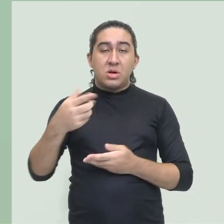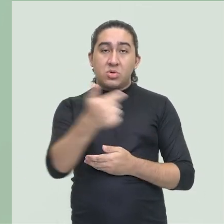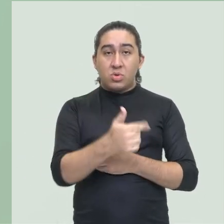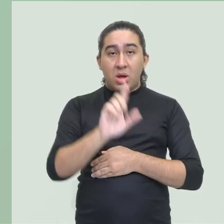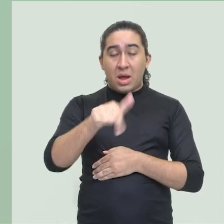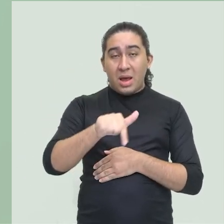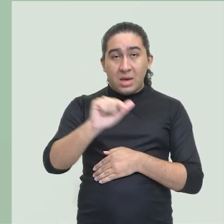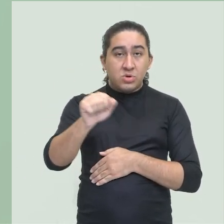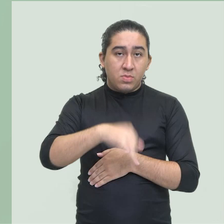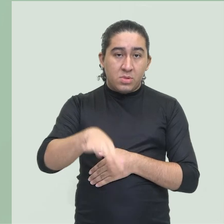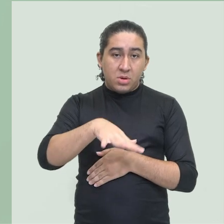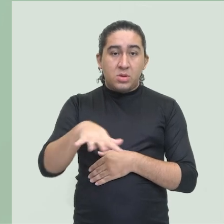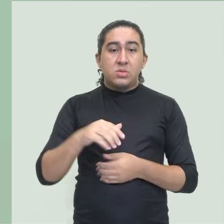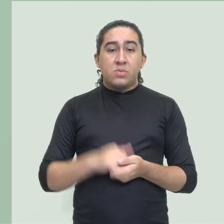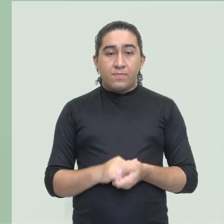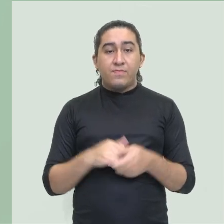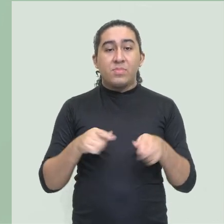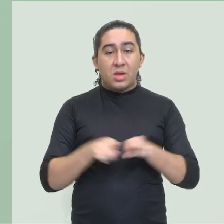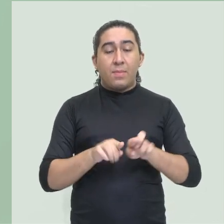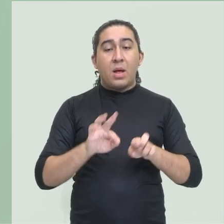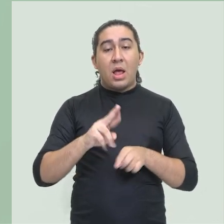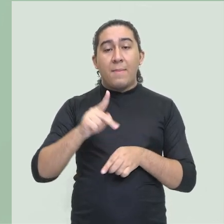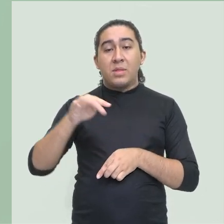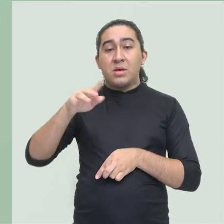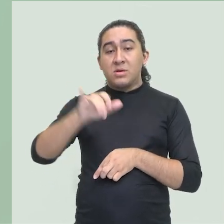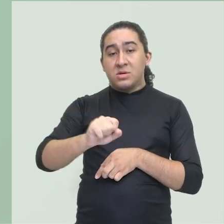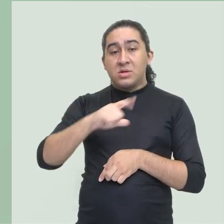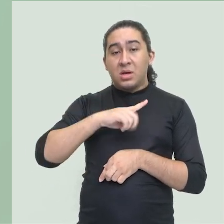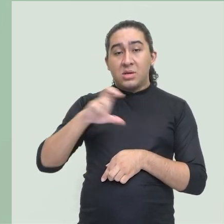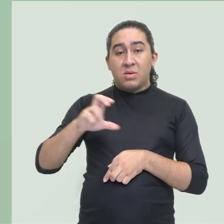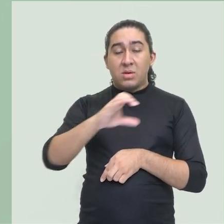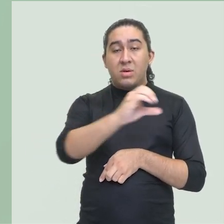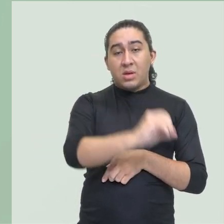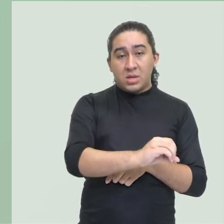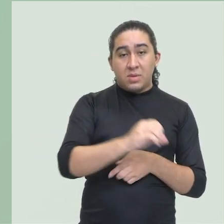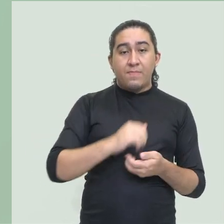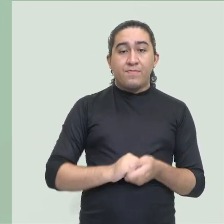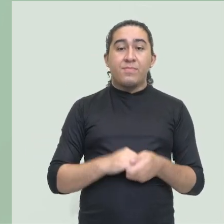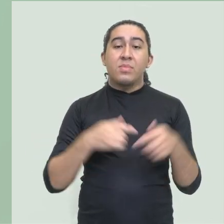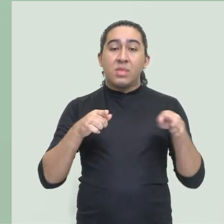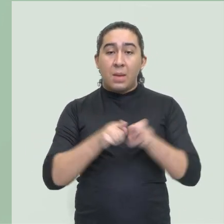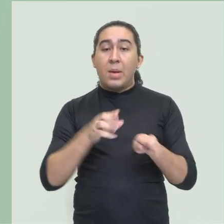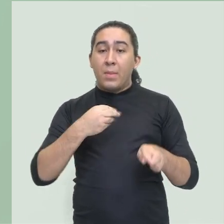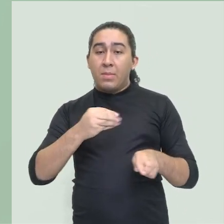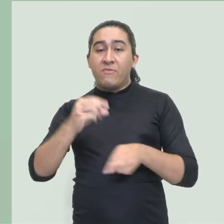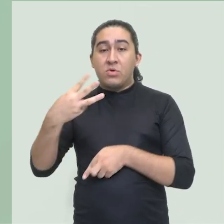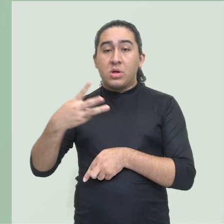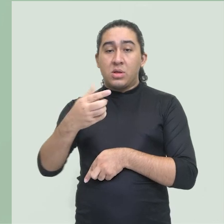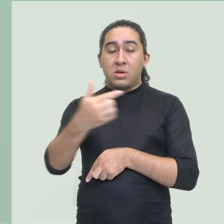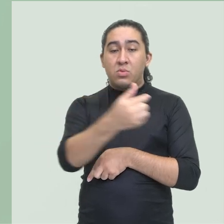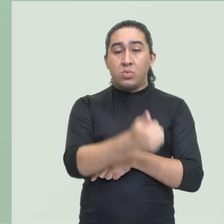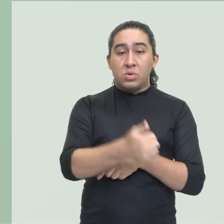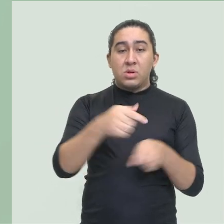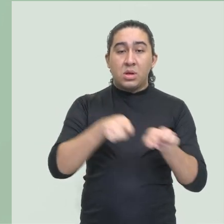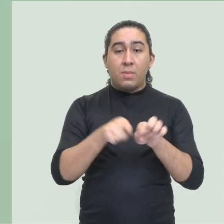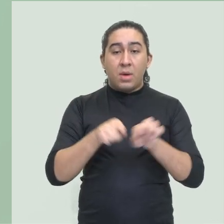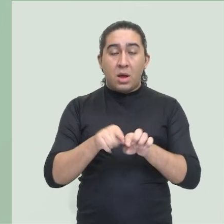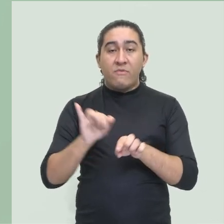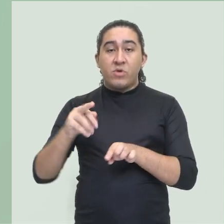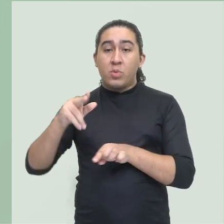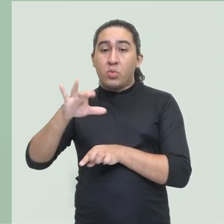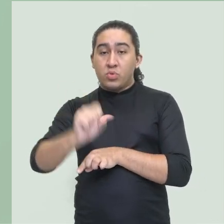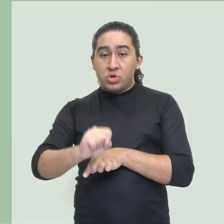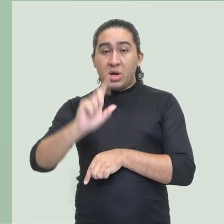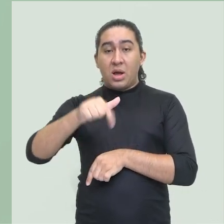endêmicas, 550 répteis, mamíferos aí 311 e anfíbios 163,